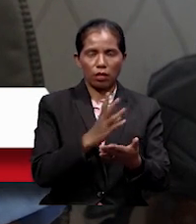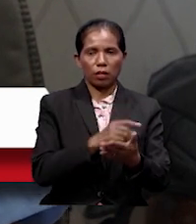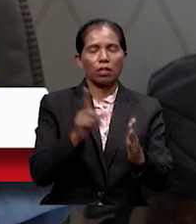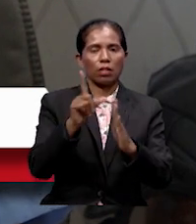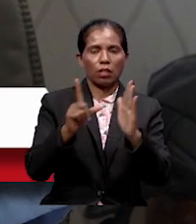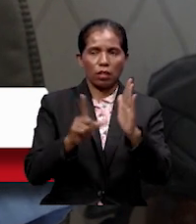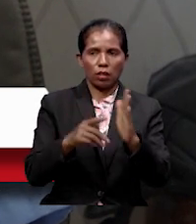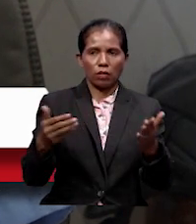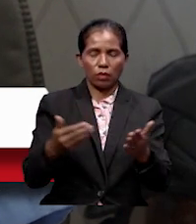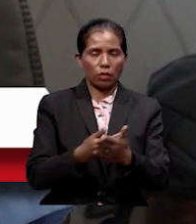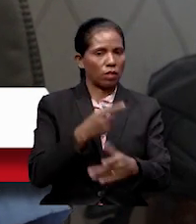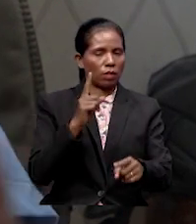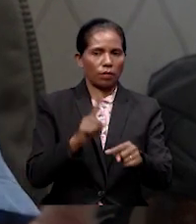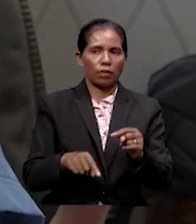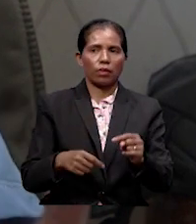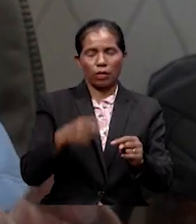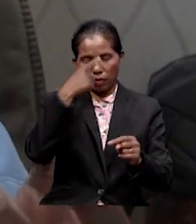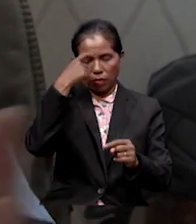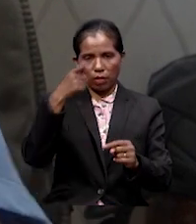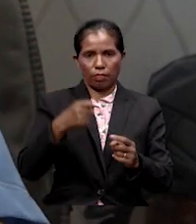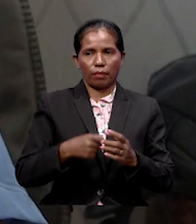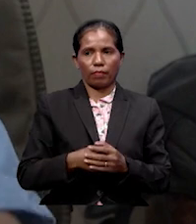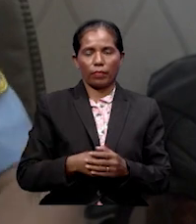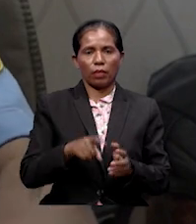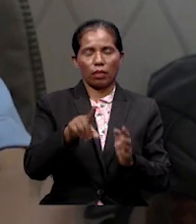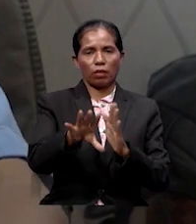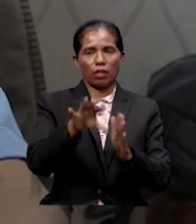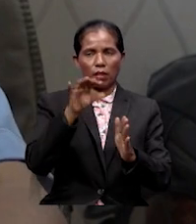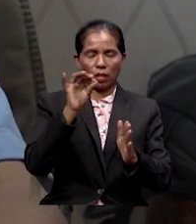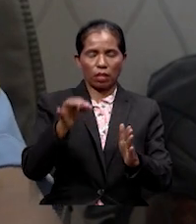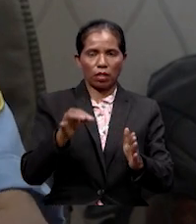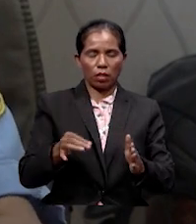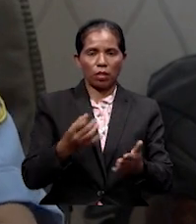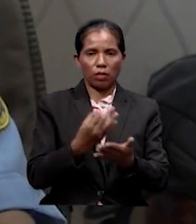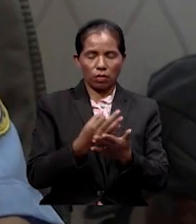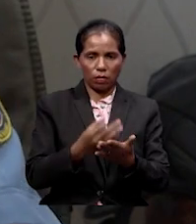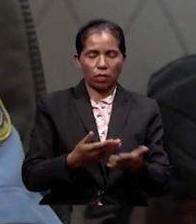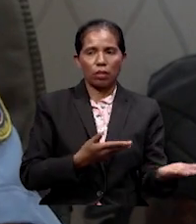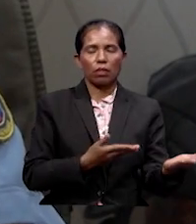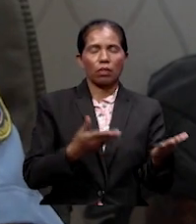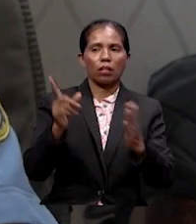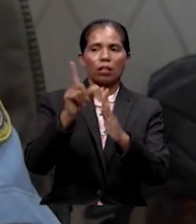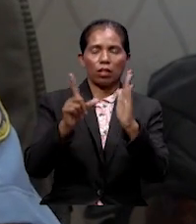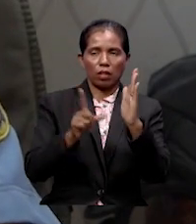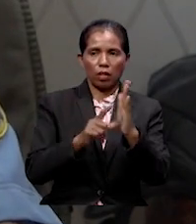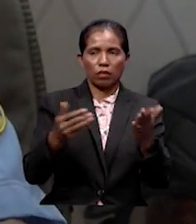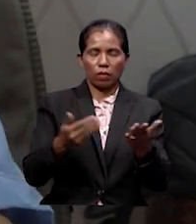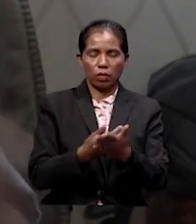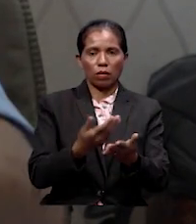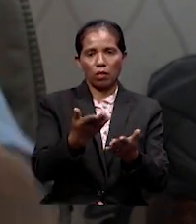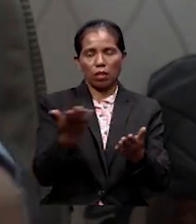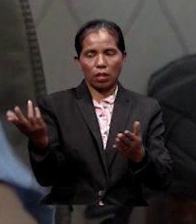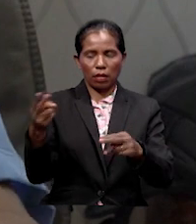fone ne la bele tambo o hetan tiyo na lucro mo kohtama. Agora, lei fone, o carga aumenta tani,